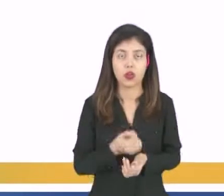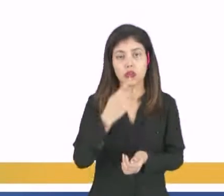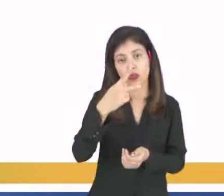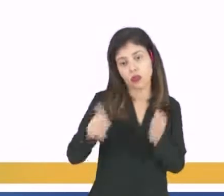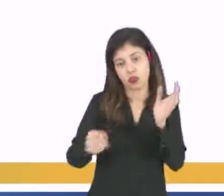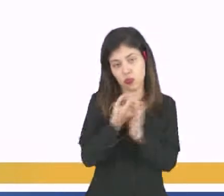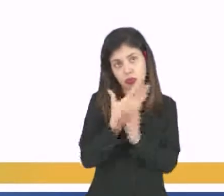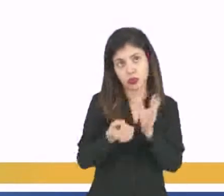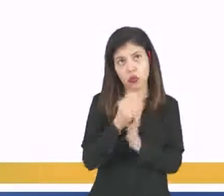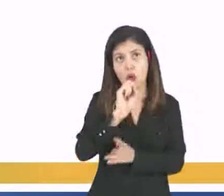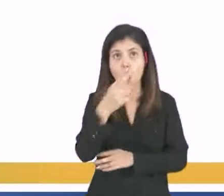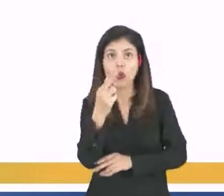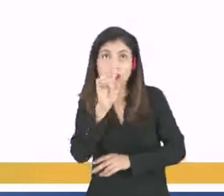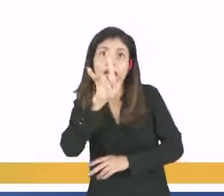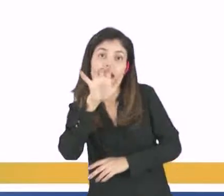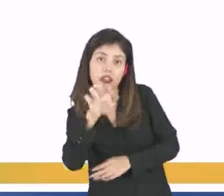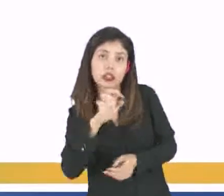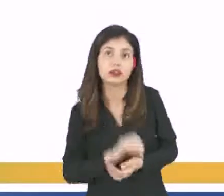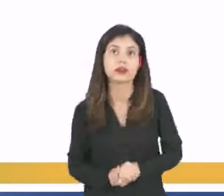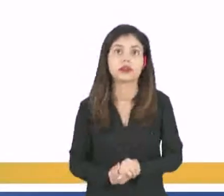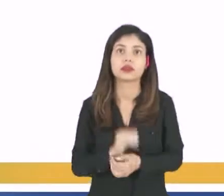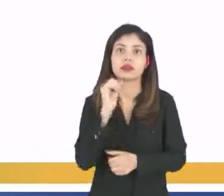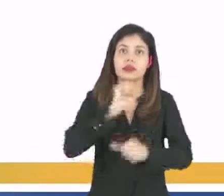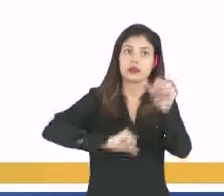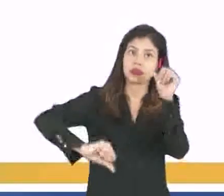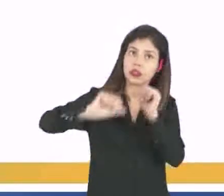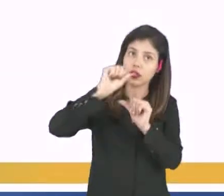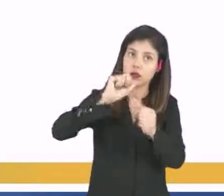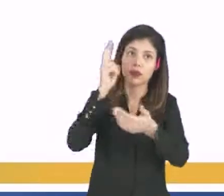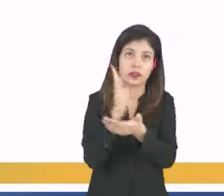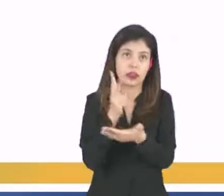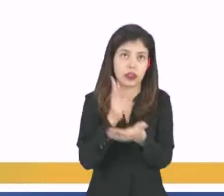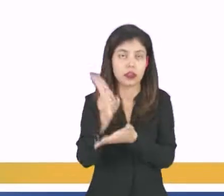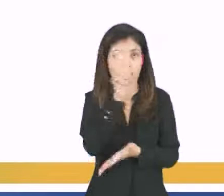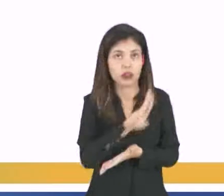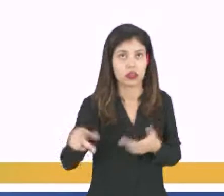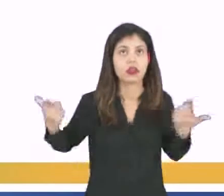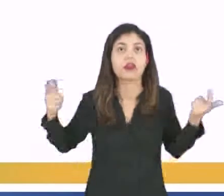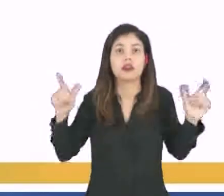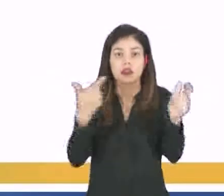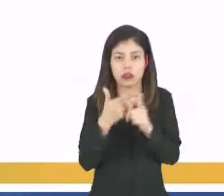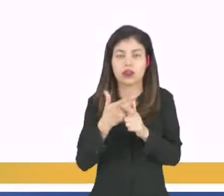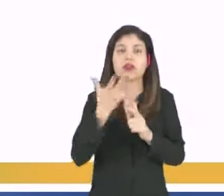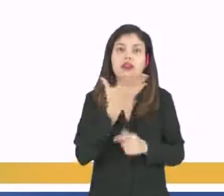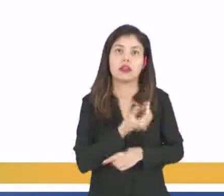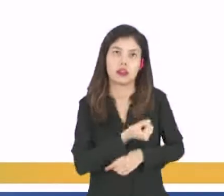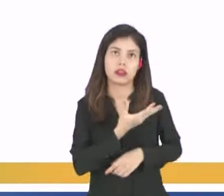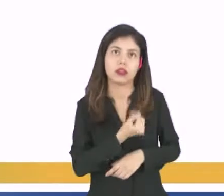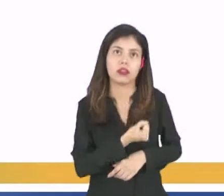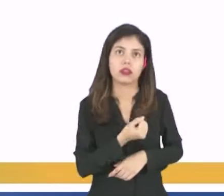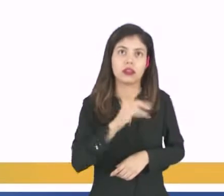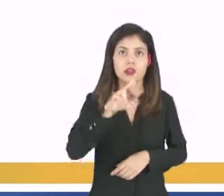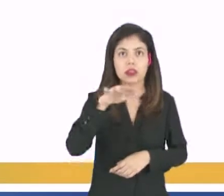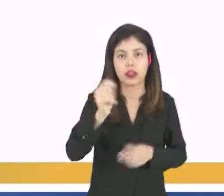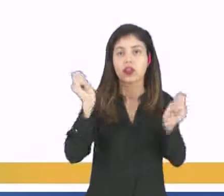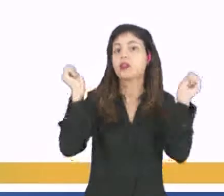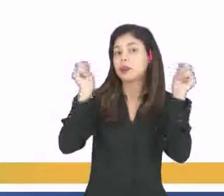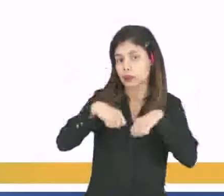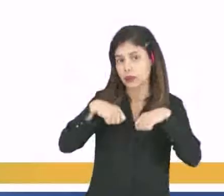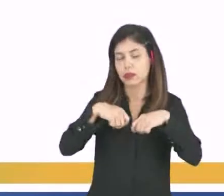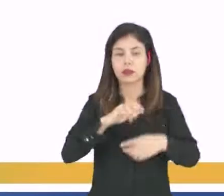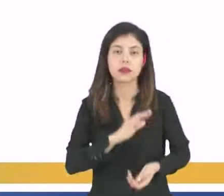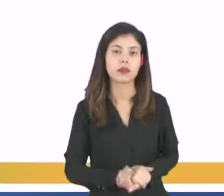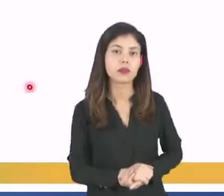do produto ou seja do reagente, e convencionalmente sempre utilizamos os menores números